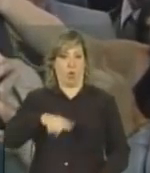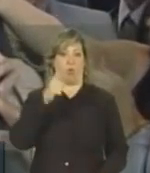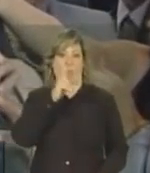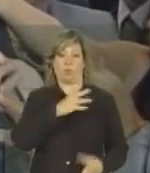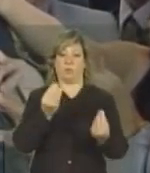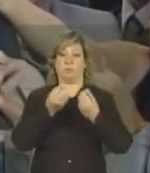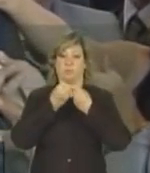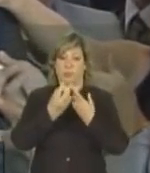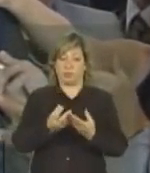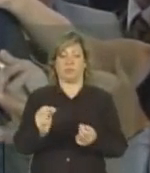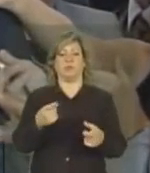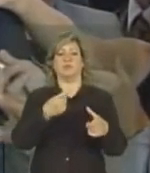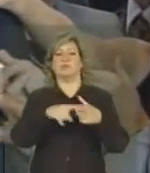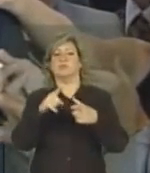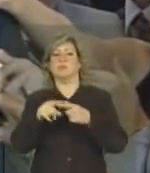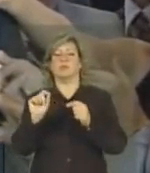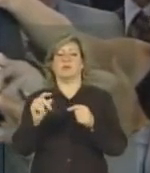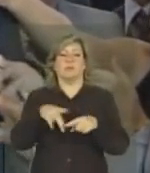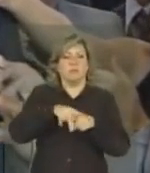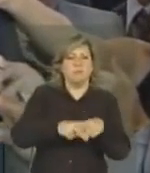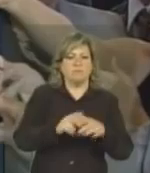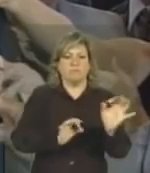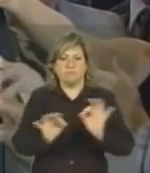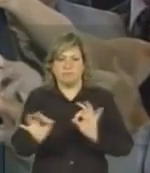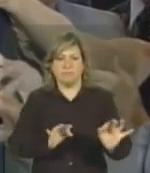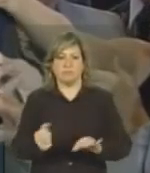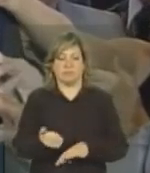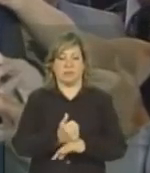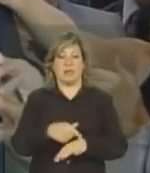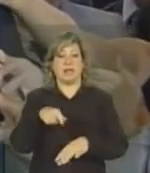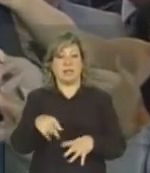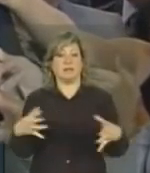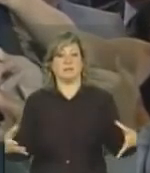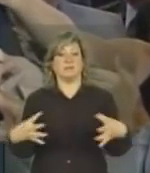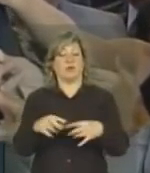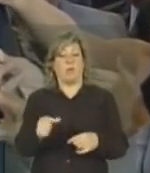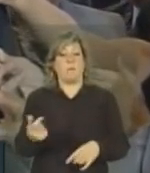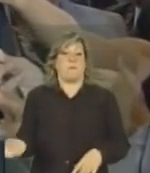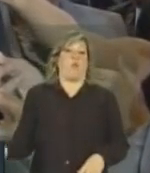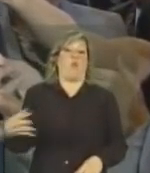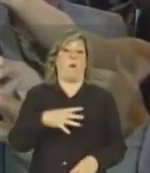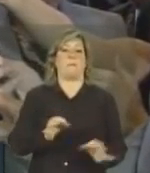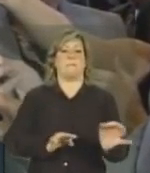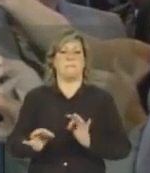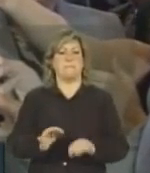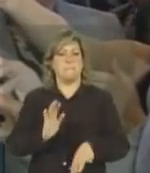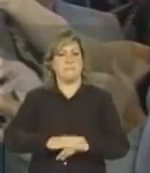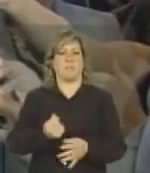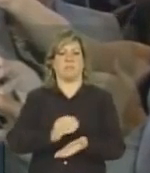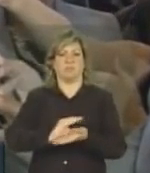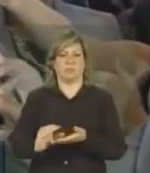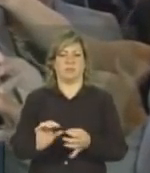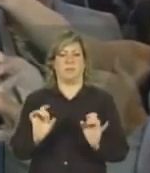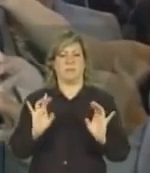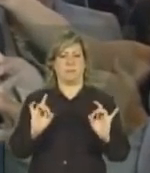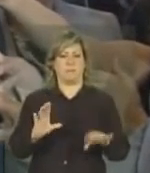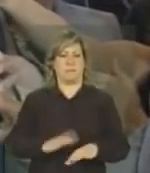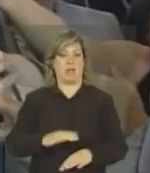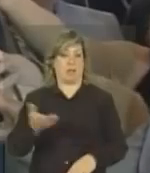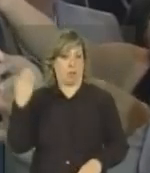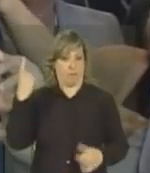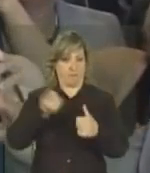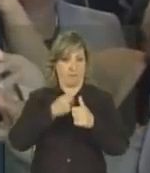tivemos, situações de eventuais correções que tivemos que fazer, implicaram um novo plano mais integrado e com muitos mais recursos. O primeiro plano